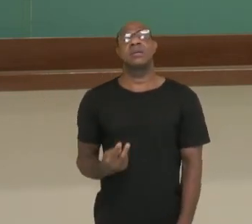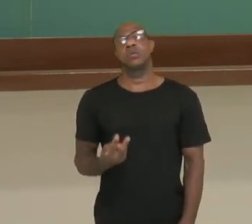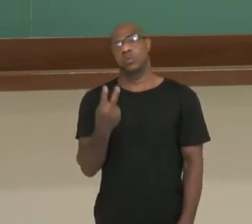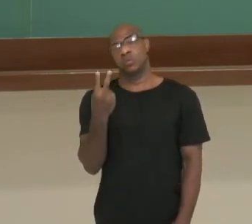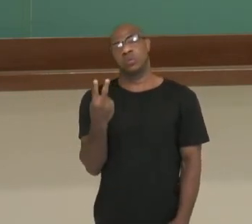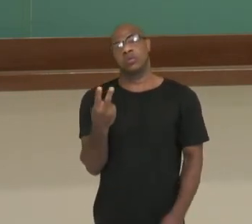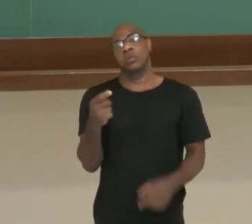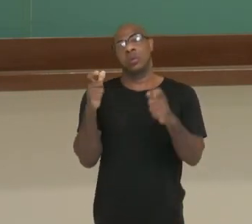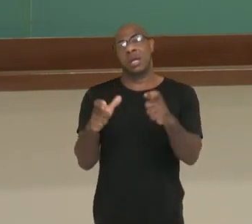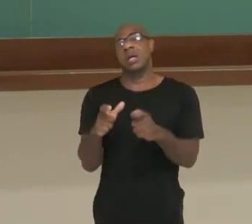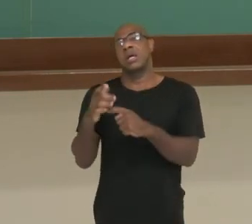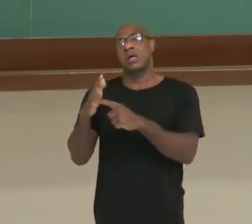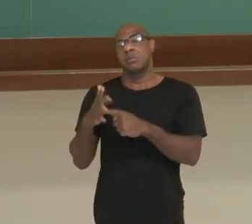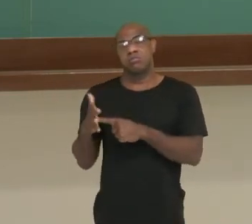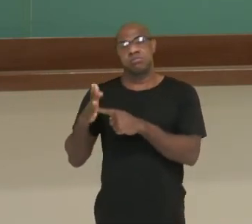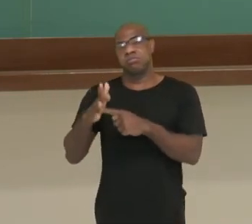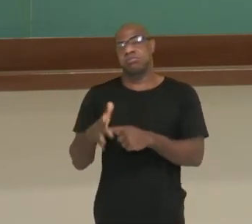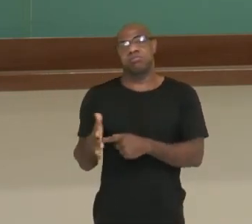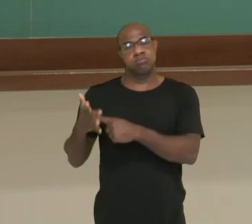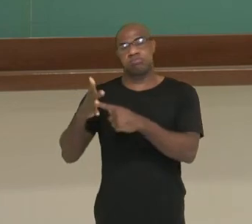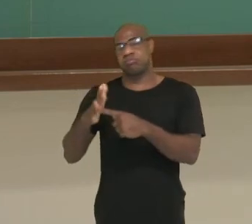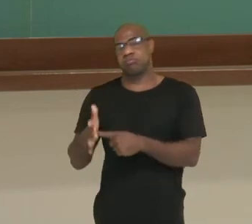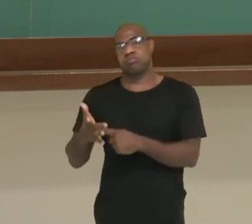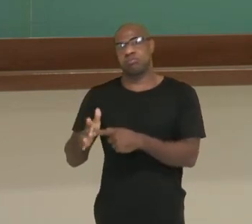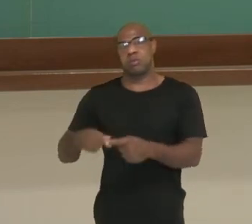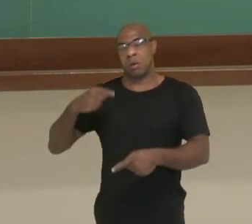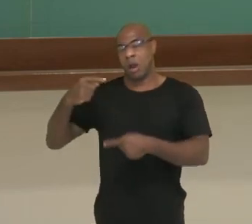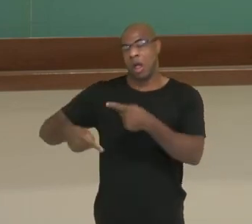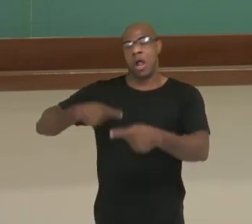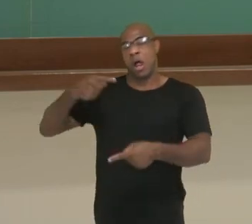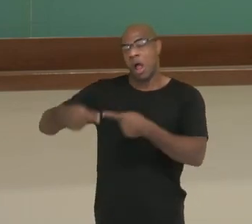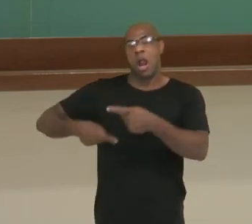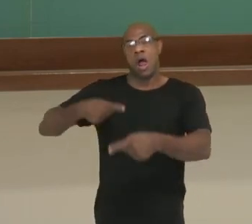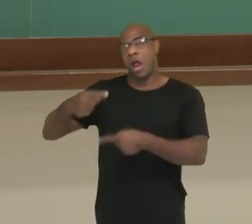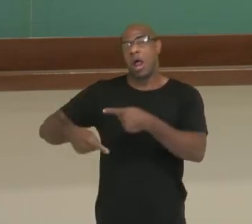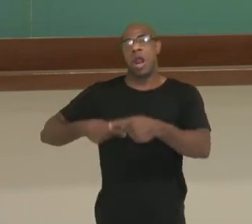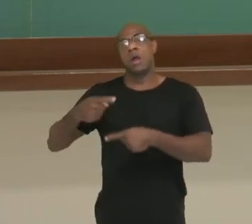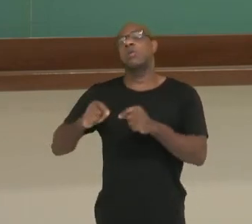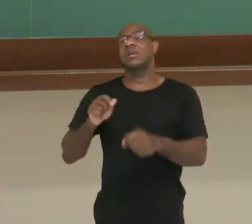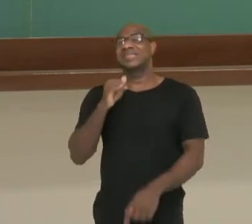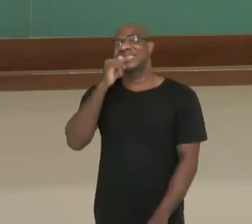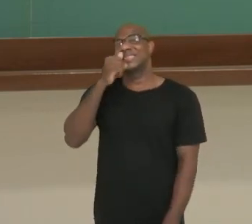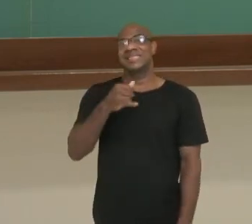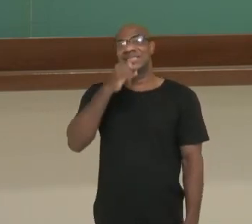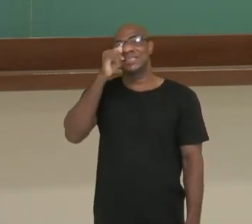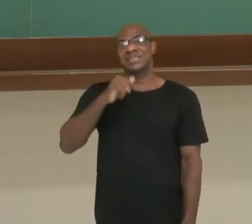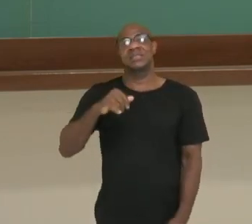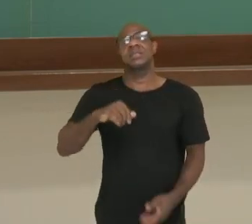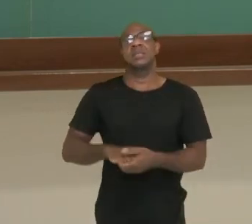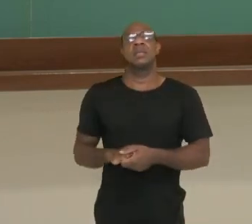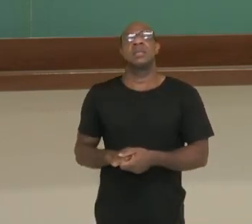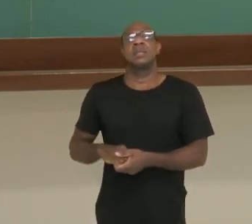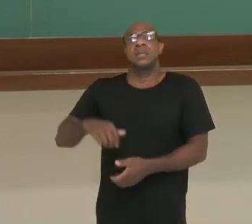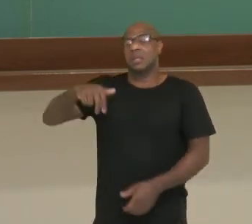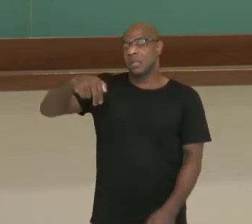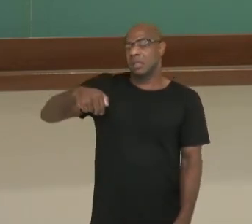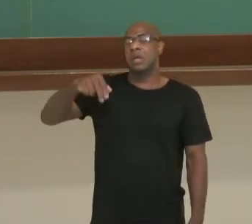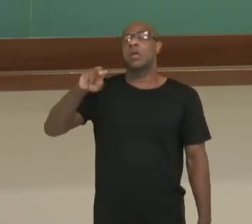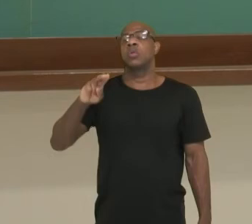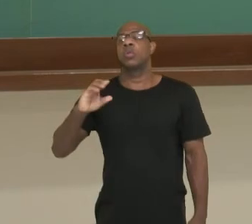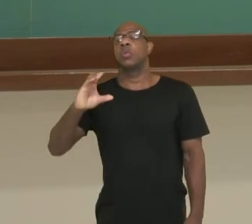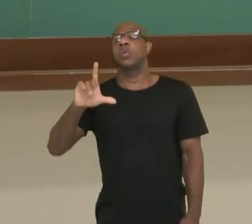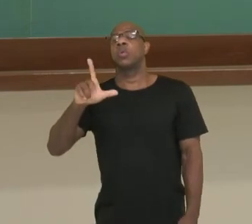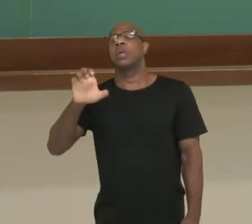unidades geradoras que estão produzindo uma parcela significativa da energia consumida no Brasil,